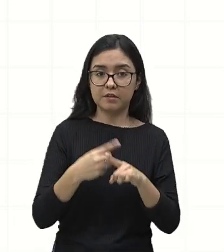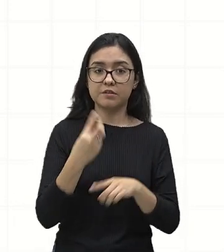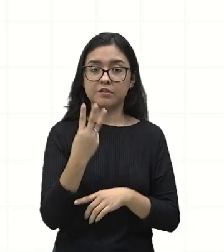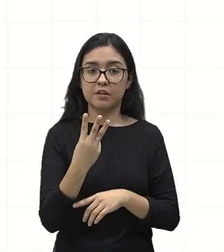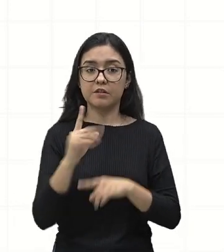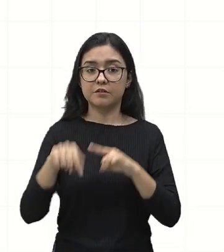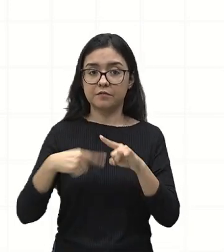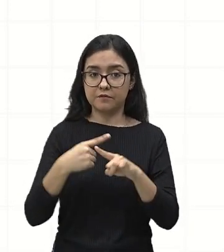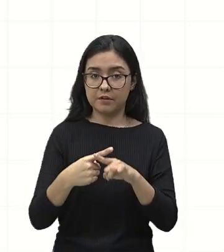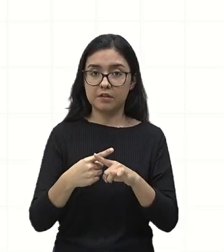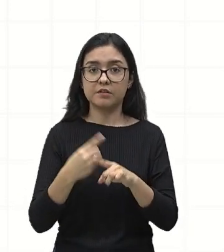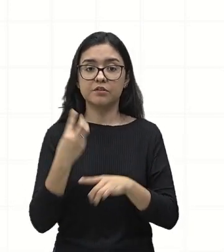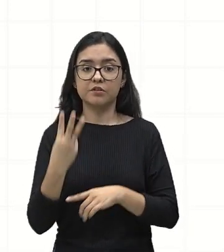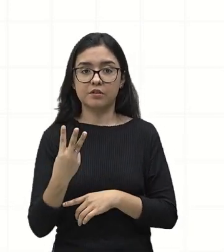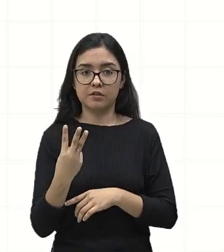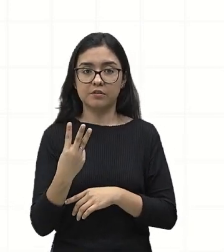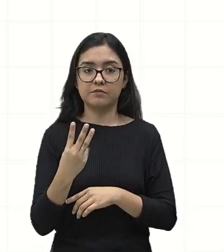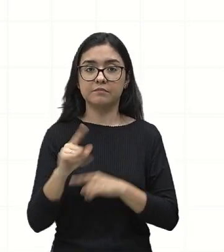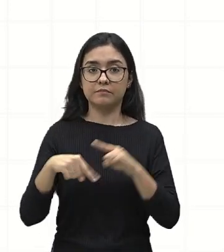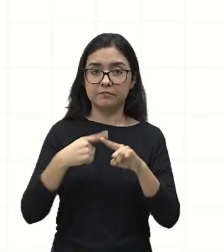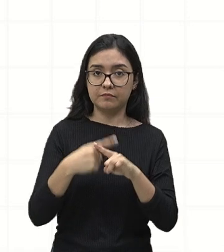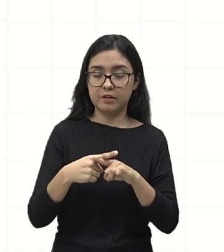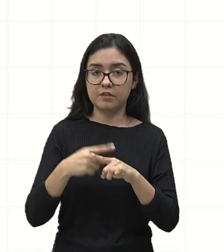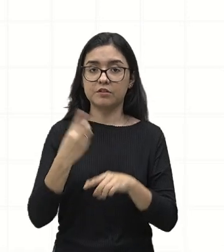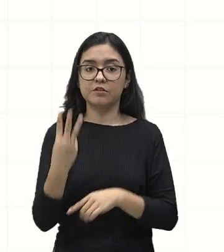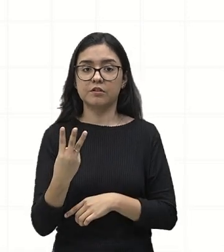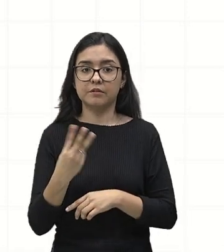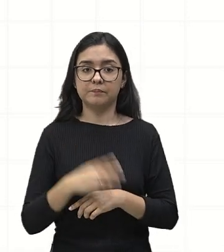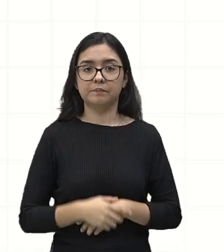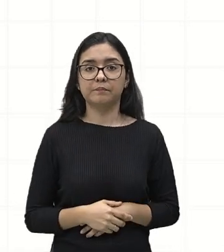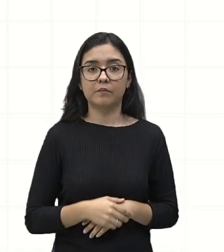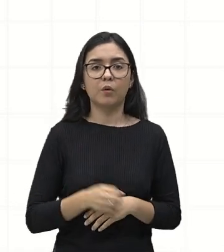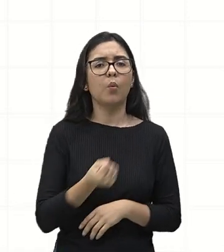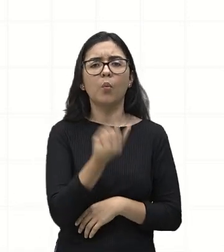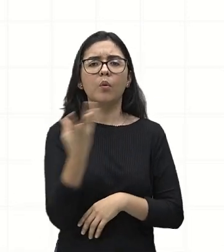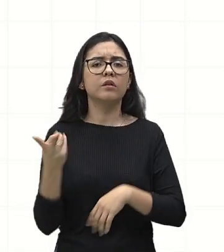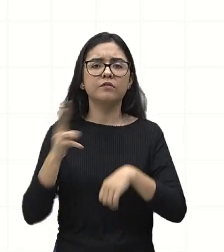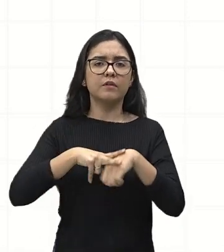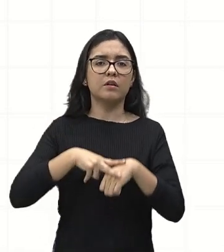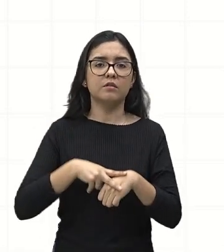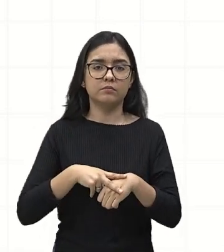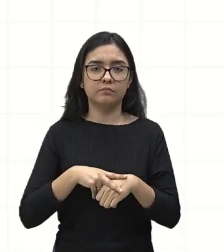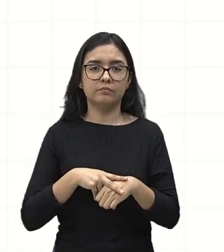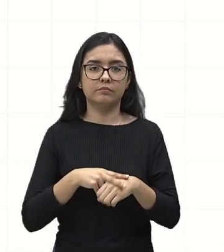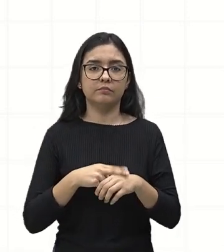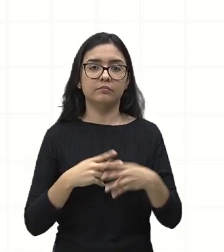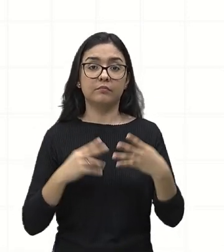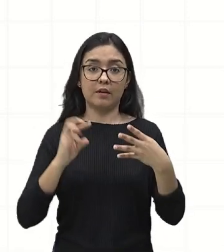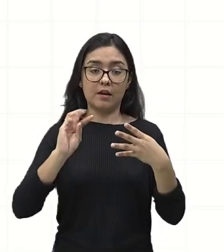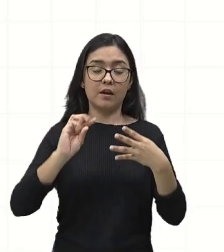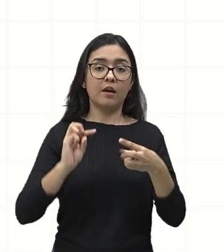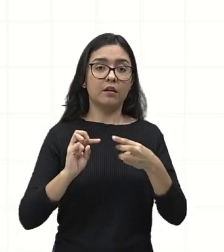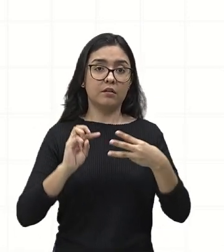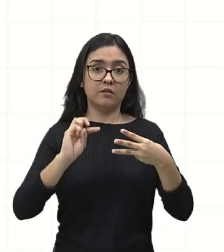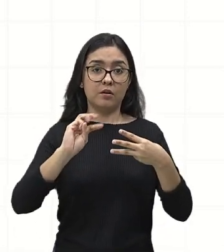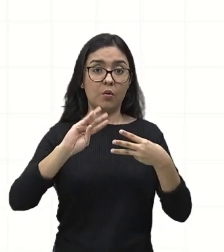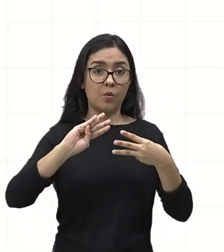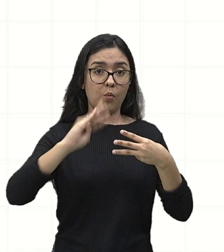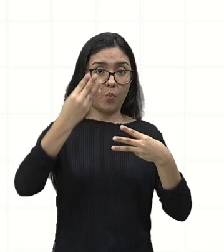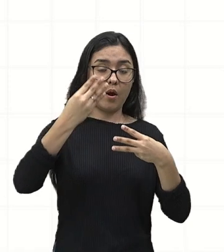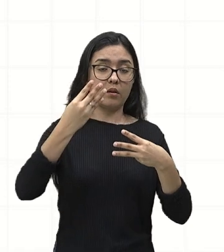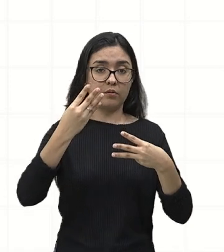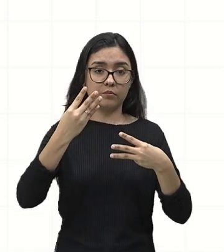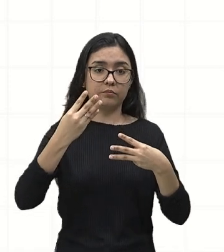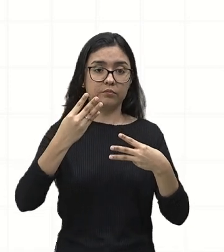quantas vezes o expoente está dizendo. Tá? 3 vezes 3 vezes 3, então ele vai